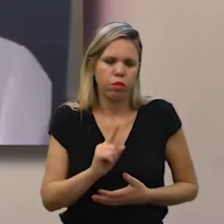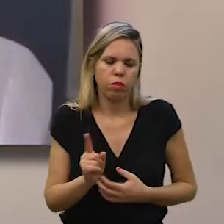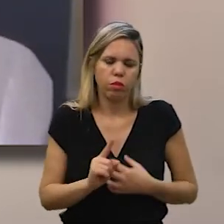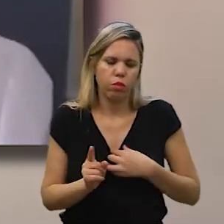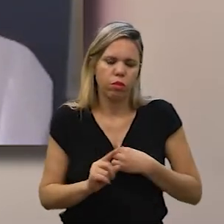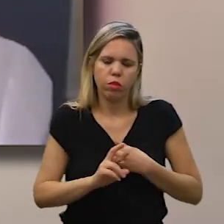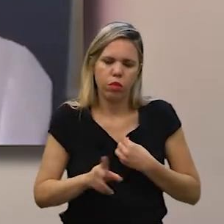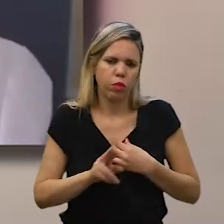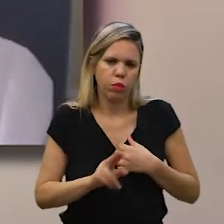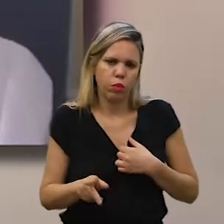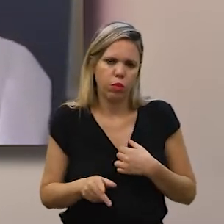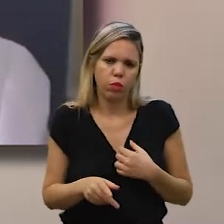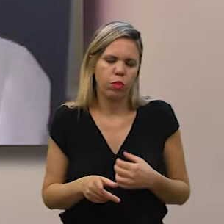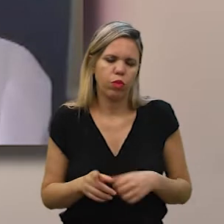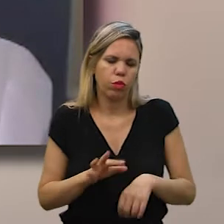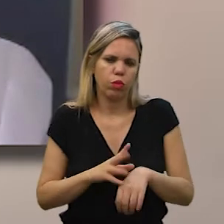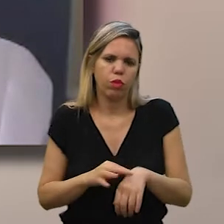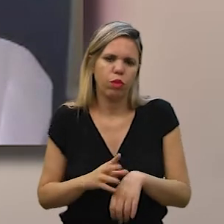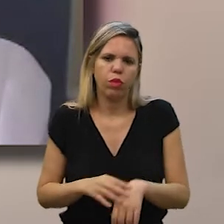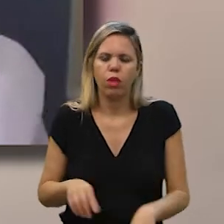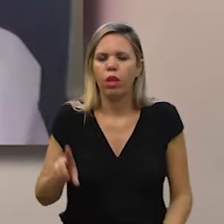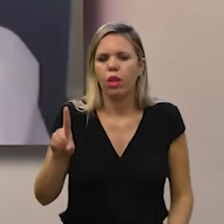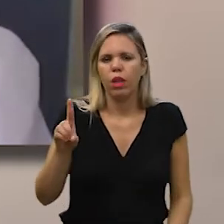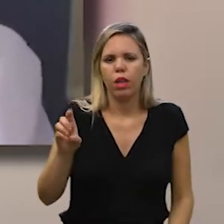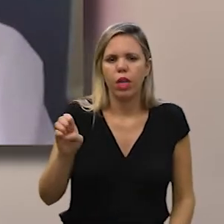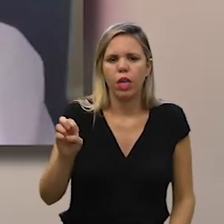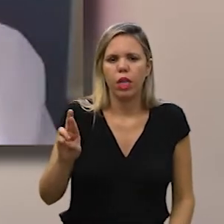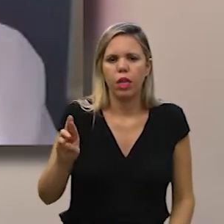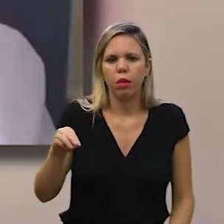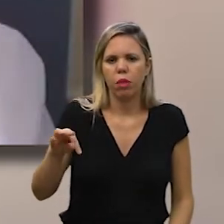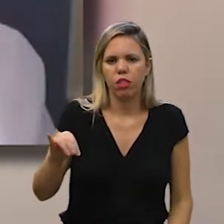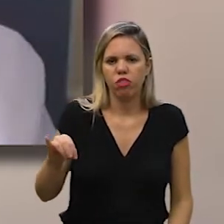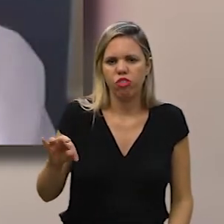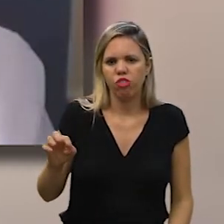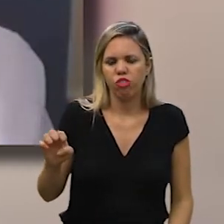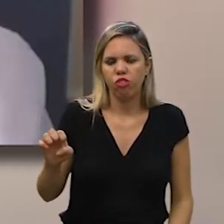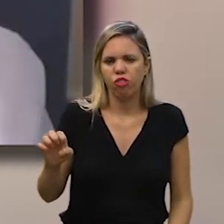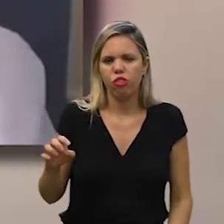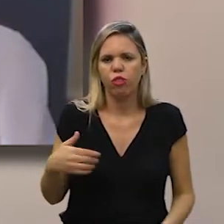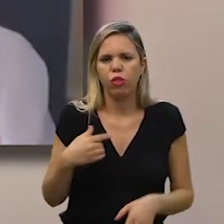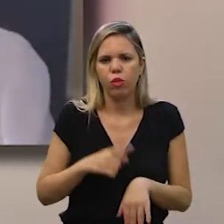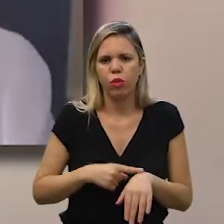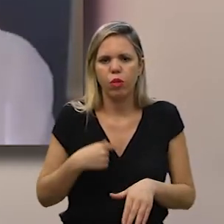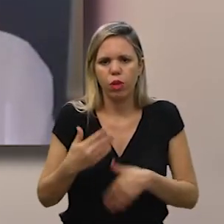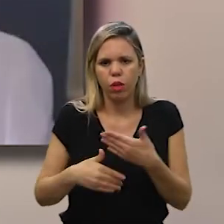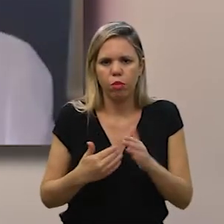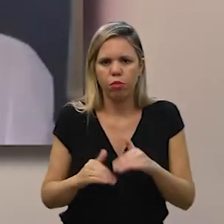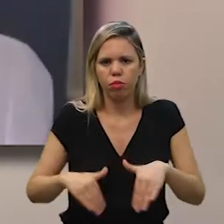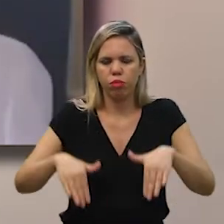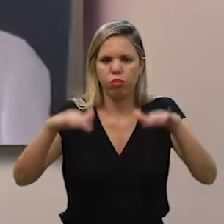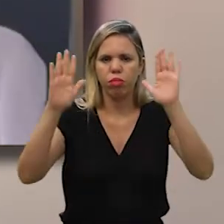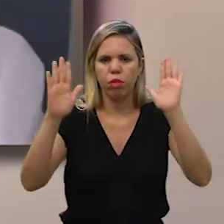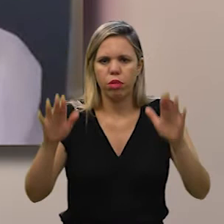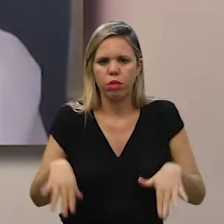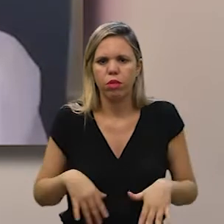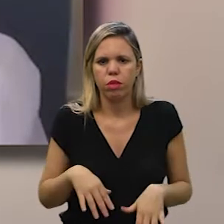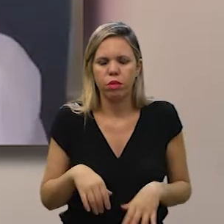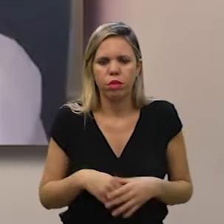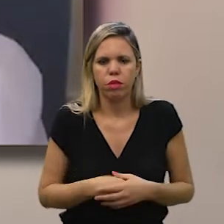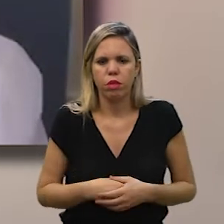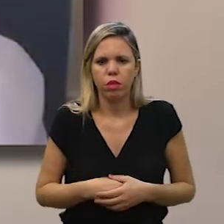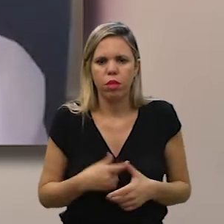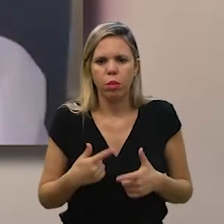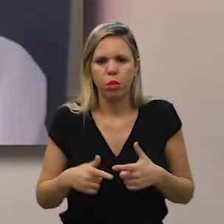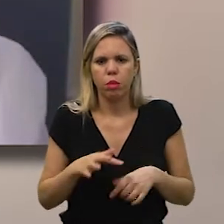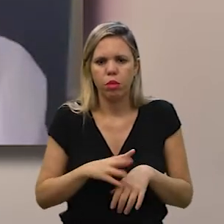melhora. Não é como a dermatite atópica, que com o passar do tempo, quando a criança vai crescendo, muitas vezes